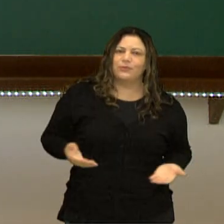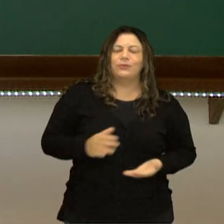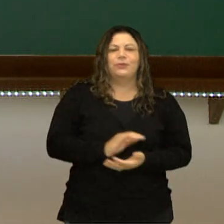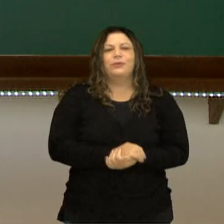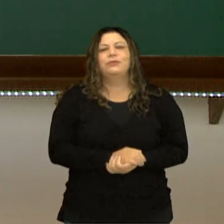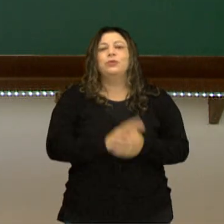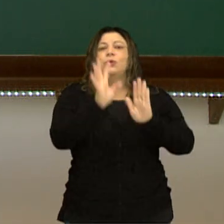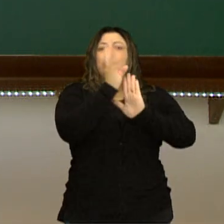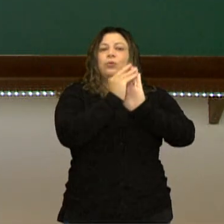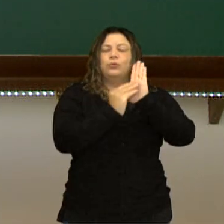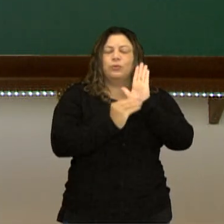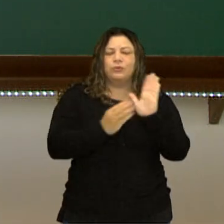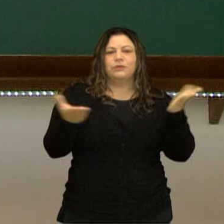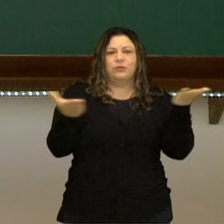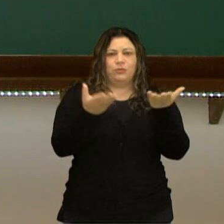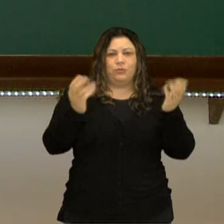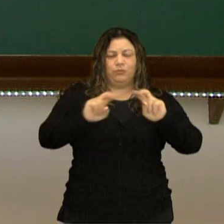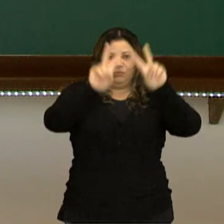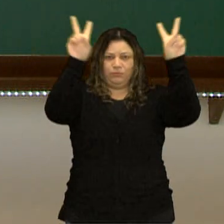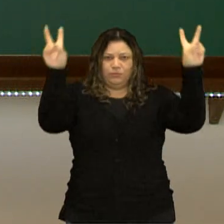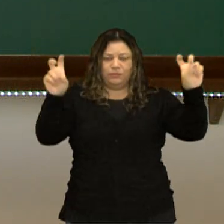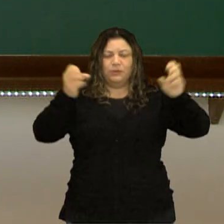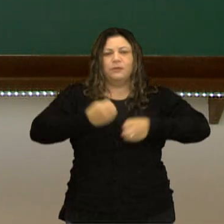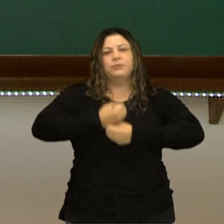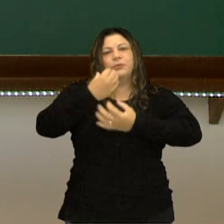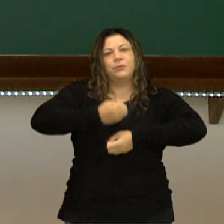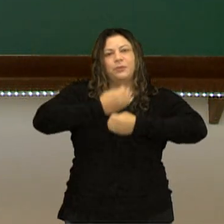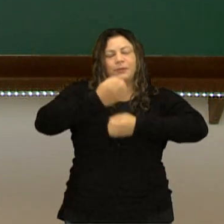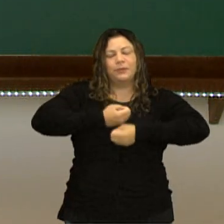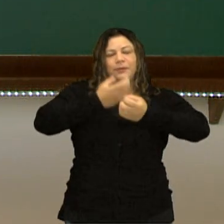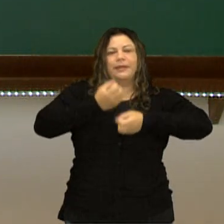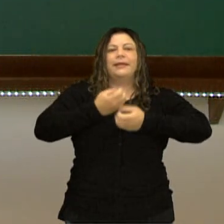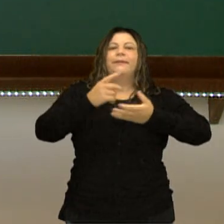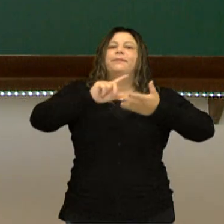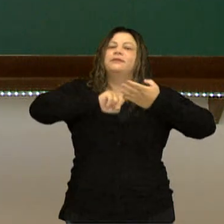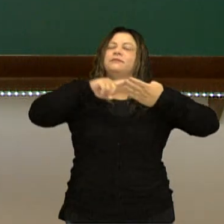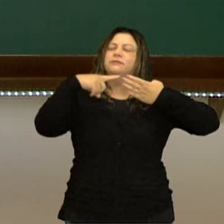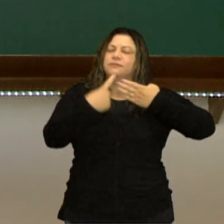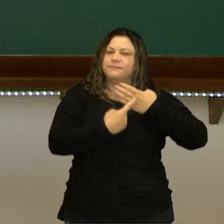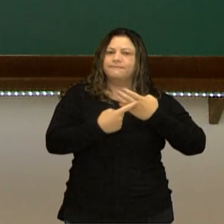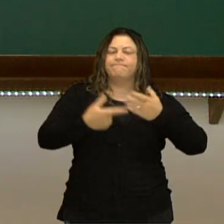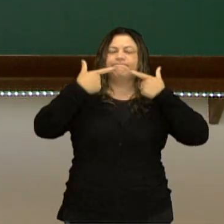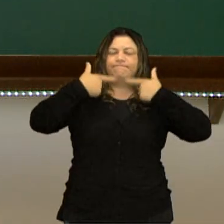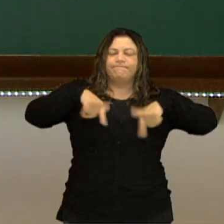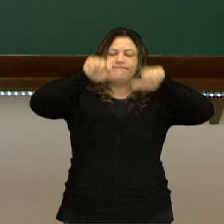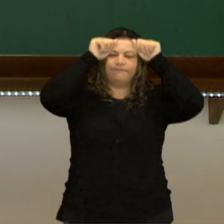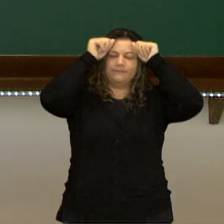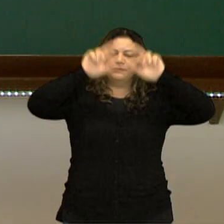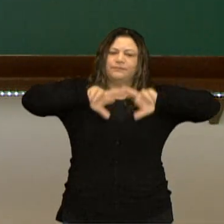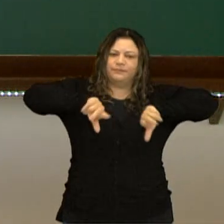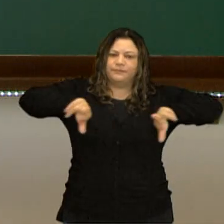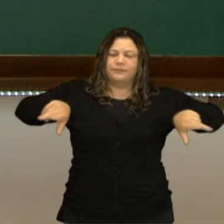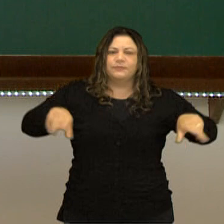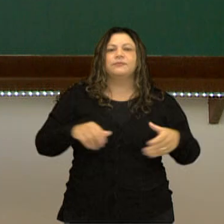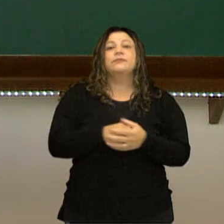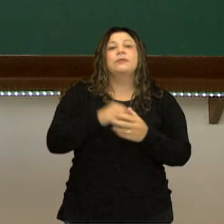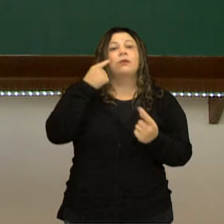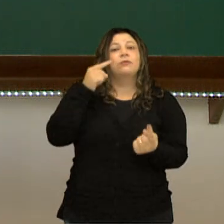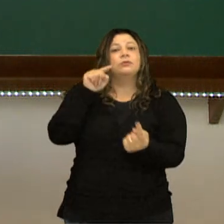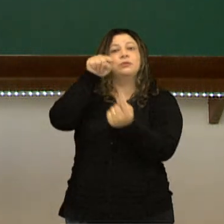nosso conteúdo é poemas e figura de linguagem, isso mesmo. Então vejamos os nossos objetivos da